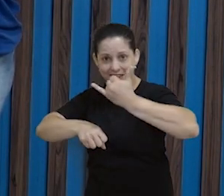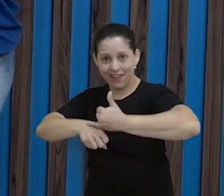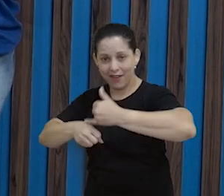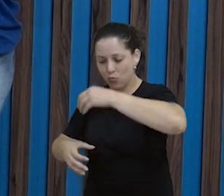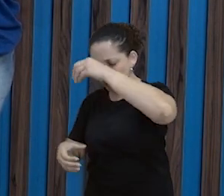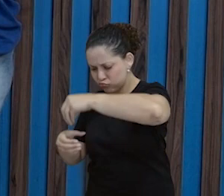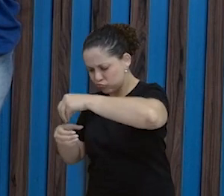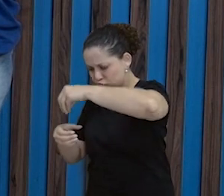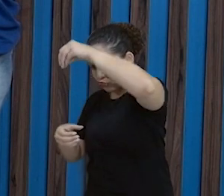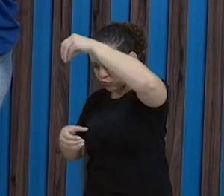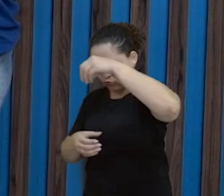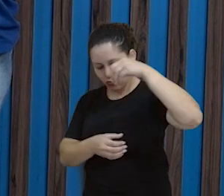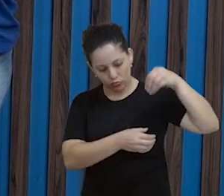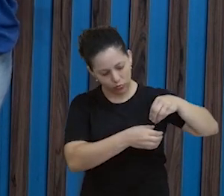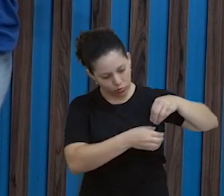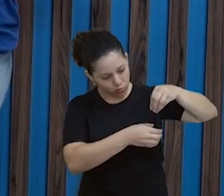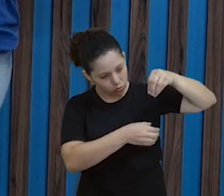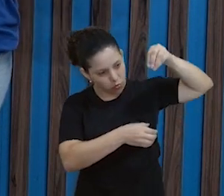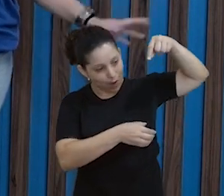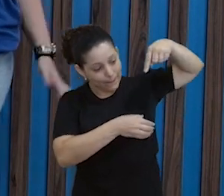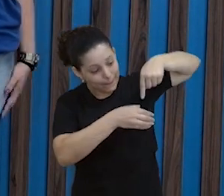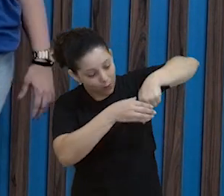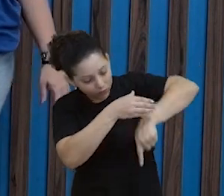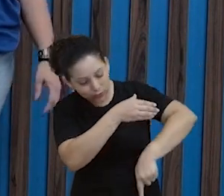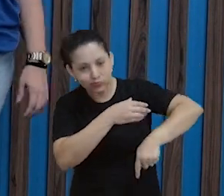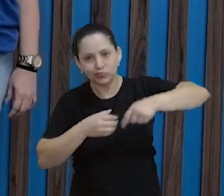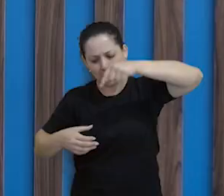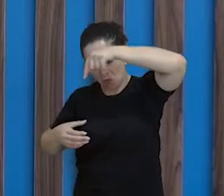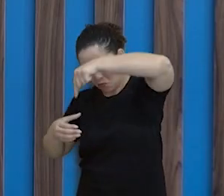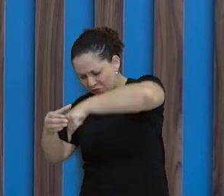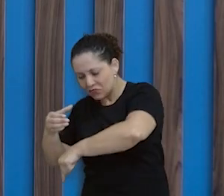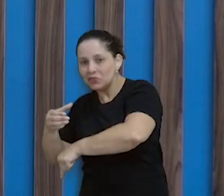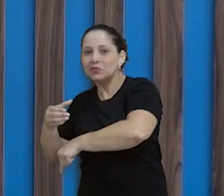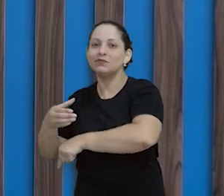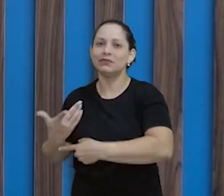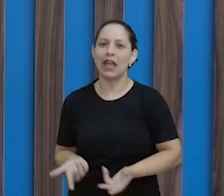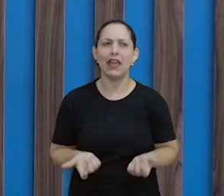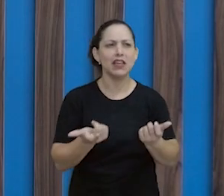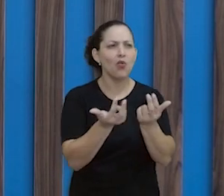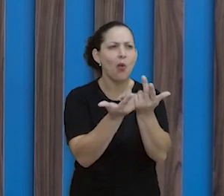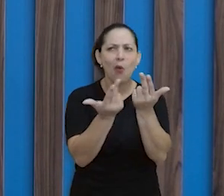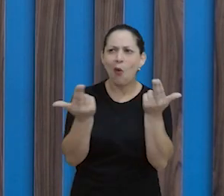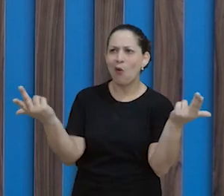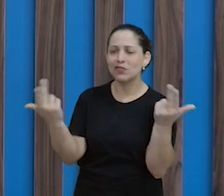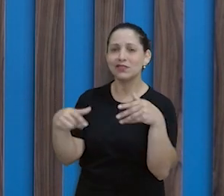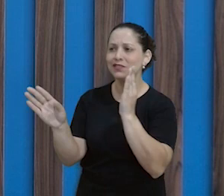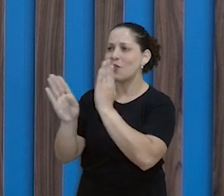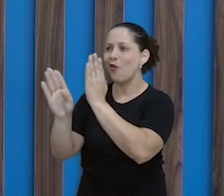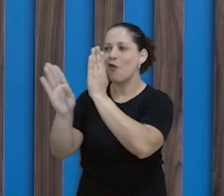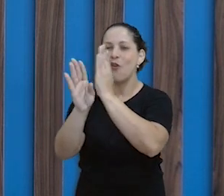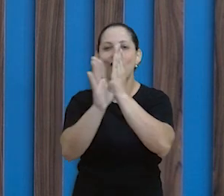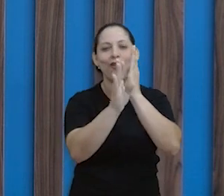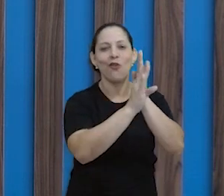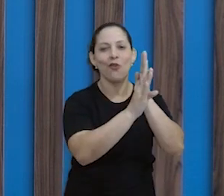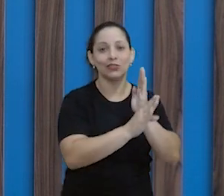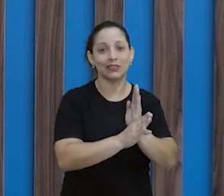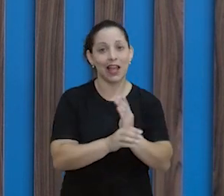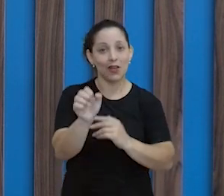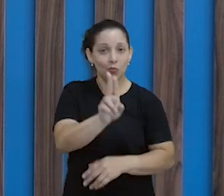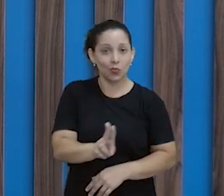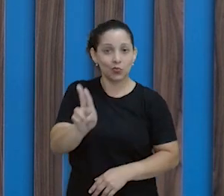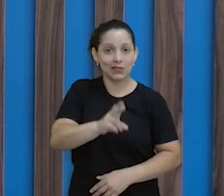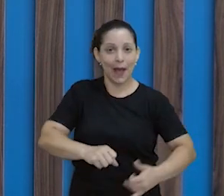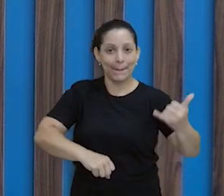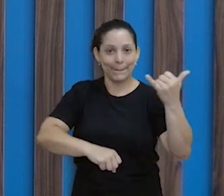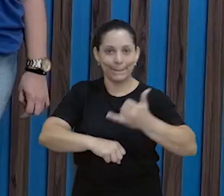começar a procurar no seu entorno, você vai achar um monte de produtos, né? A partir dessa ligação metálica, né? A partir